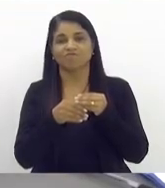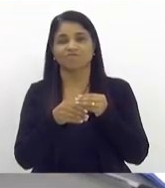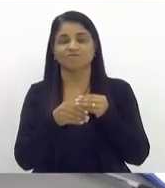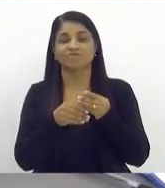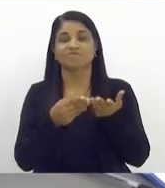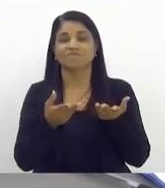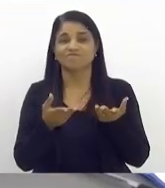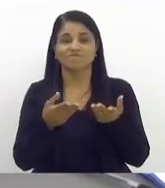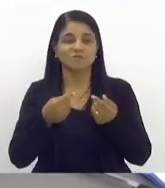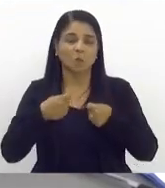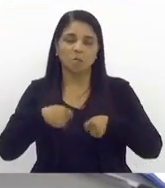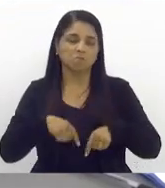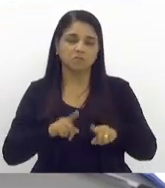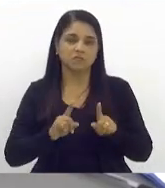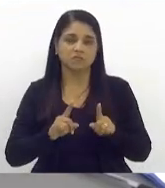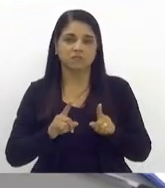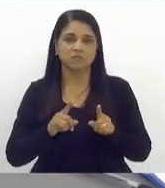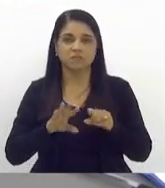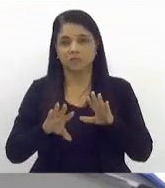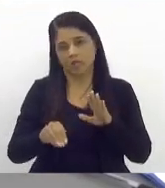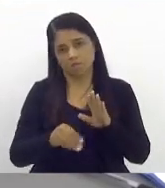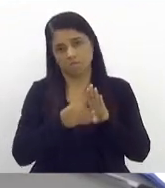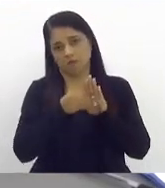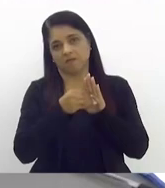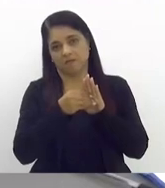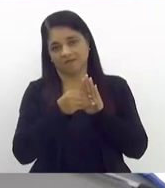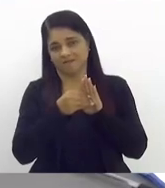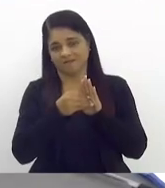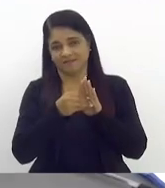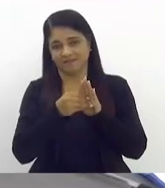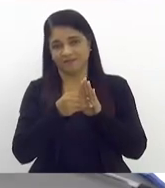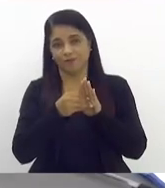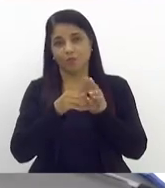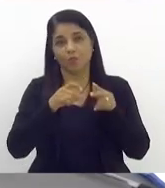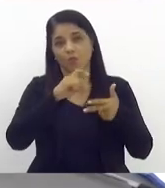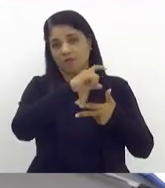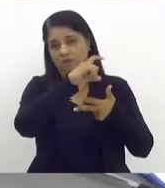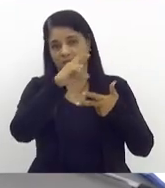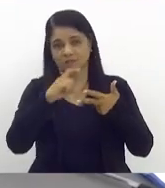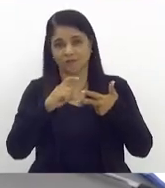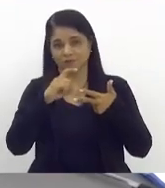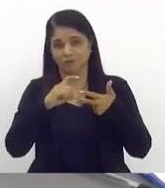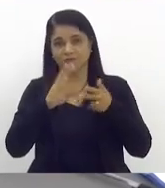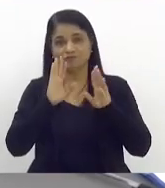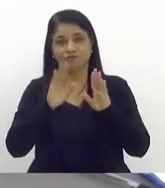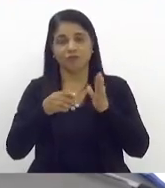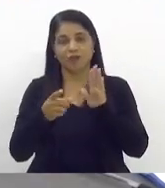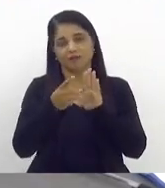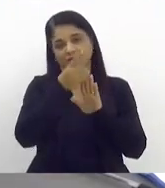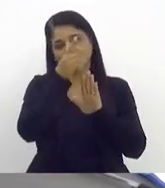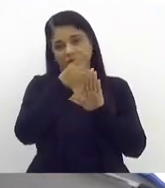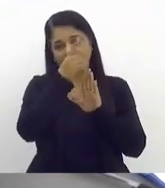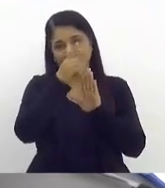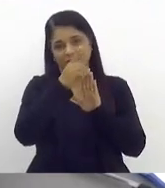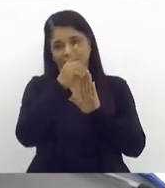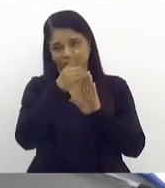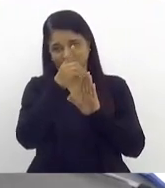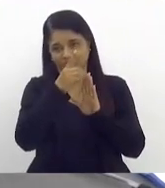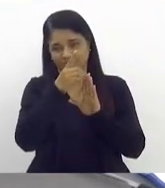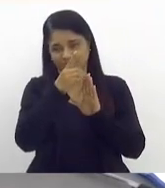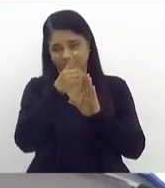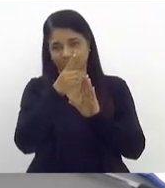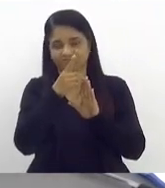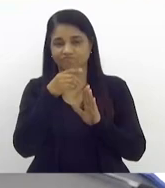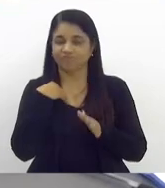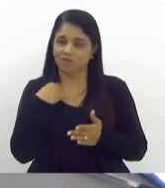não precisaria dessa emenda, porque, na verdade, o Executivo fez esse decreto. Era essa